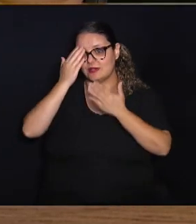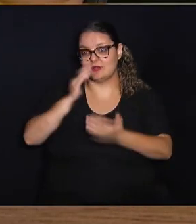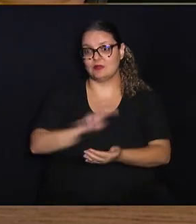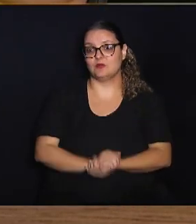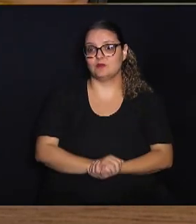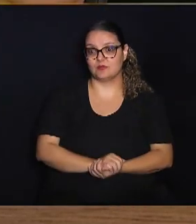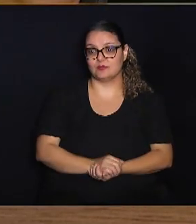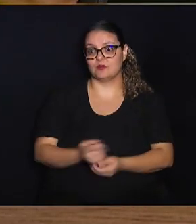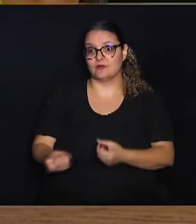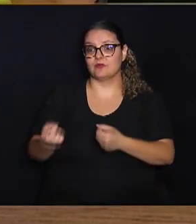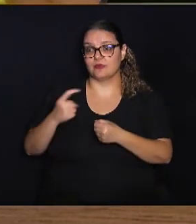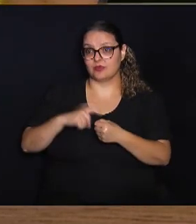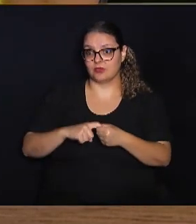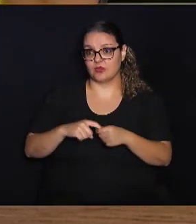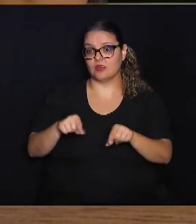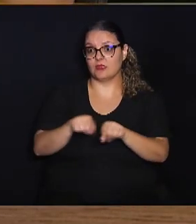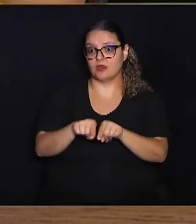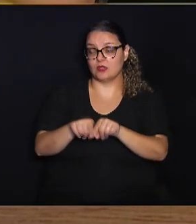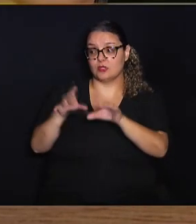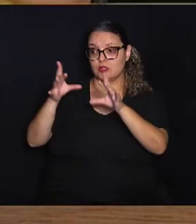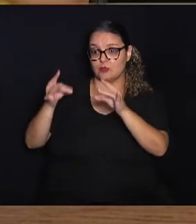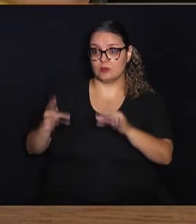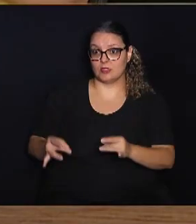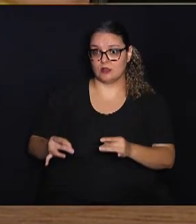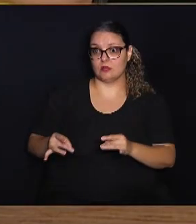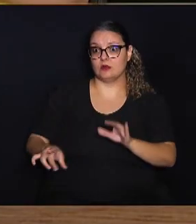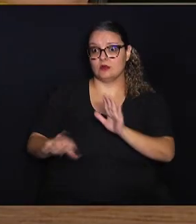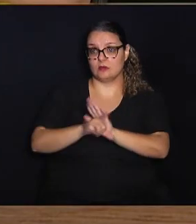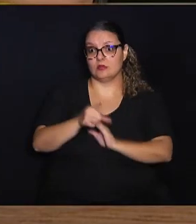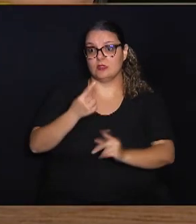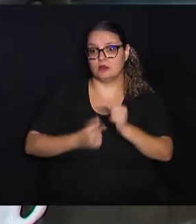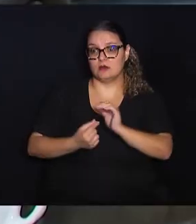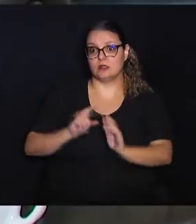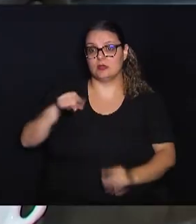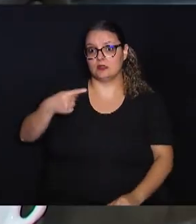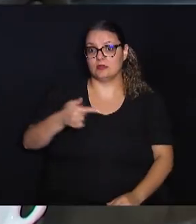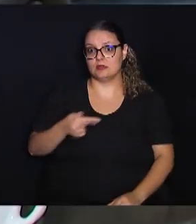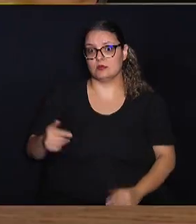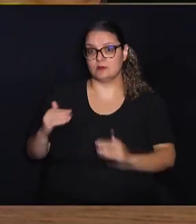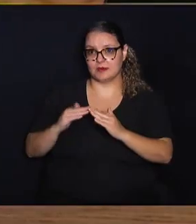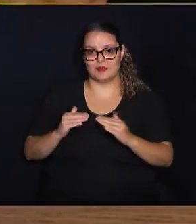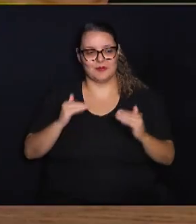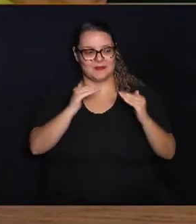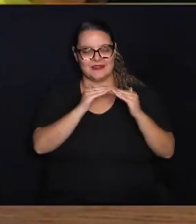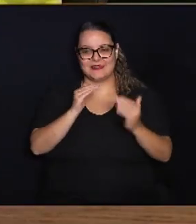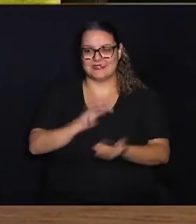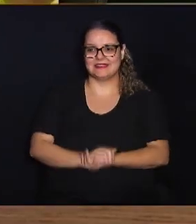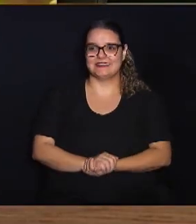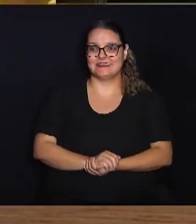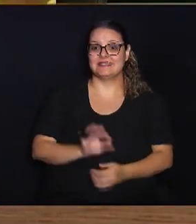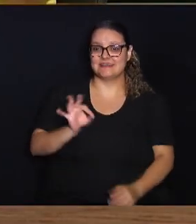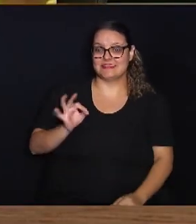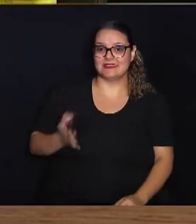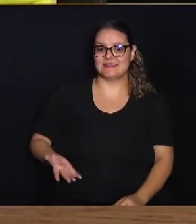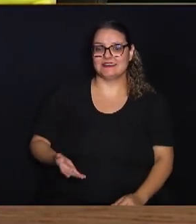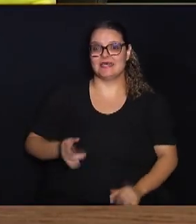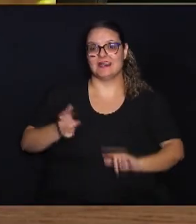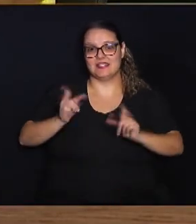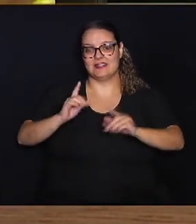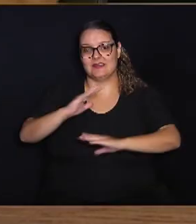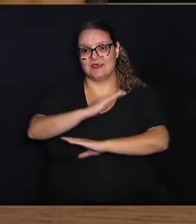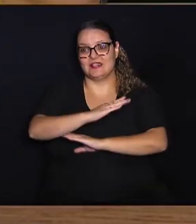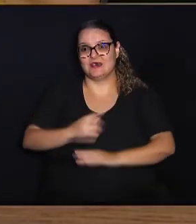A gente volta a falar, inclusive, com detalhes sobre a lei orçamentária na próxima semana, combinado? Combinado. Tá certo. Então, a gente lembra que a TV Câmara